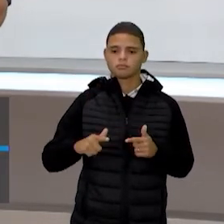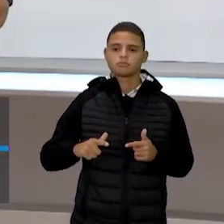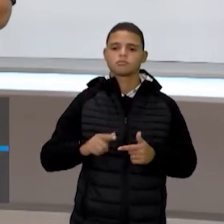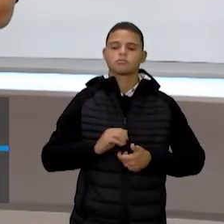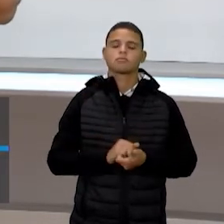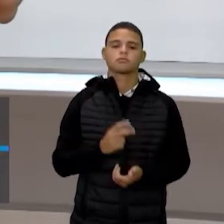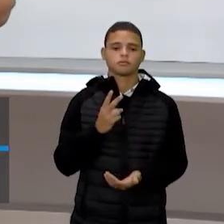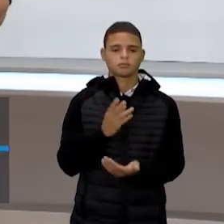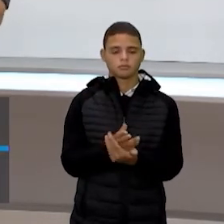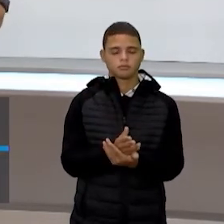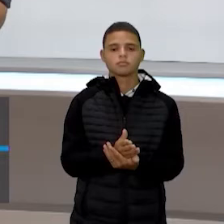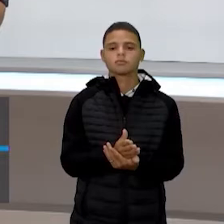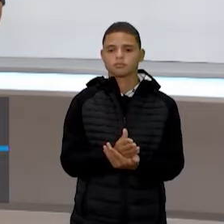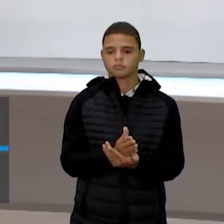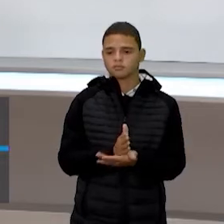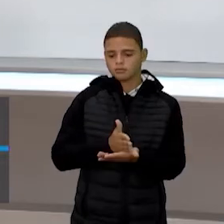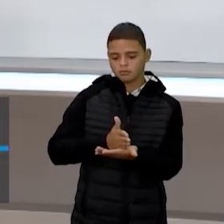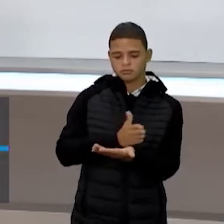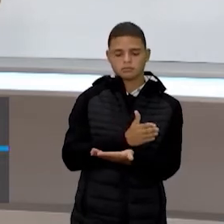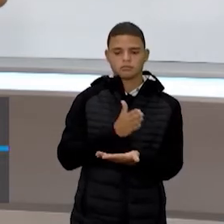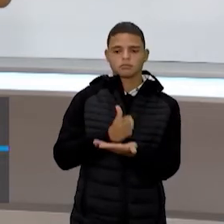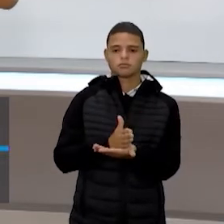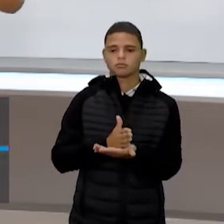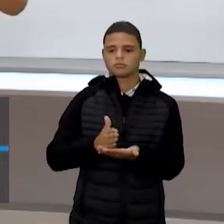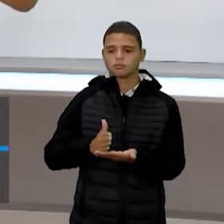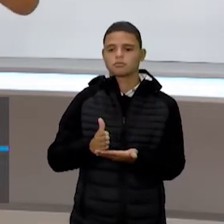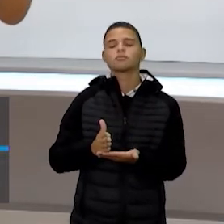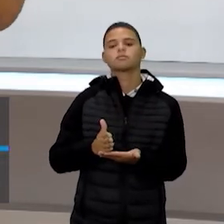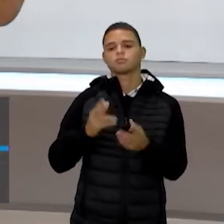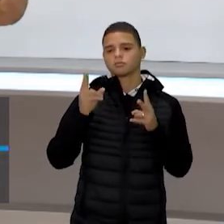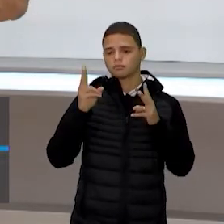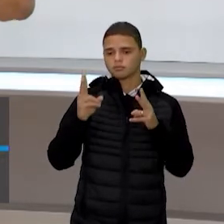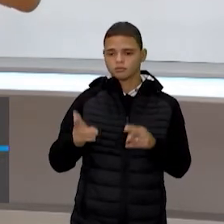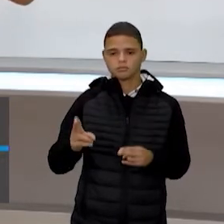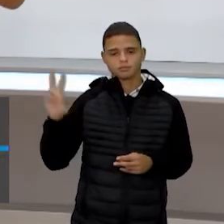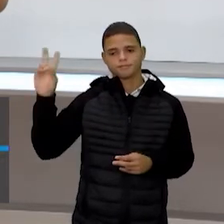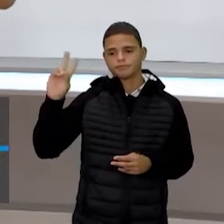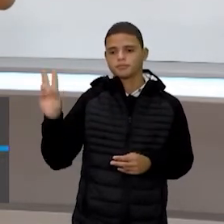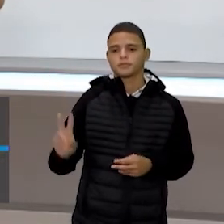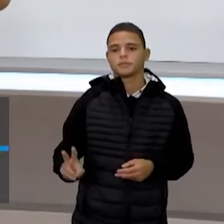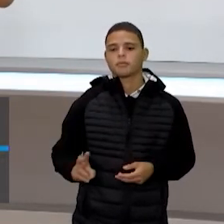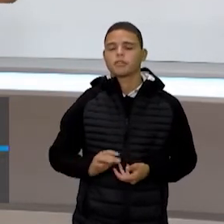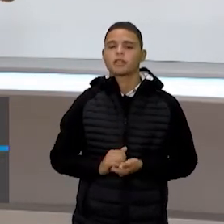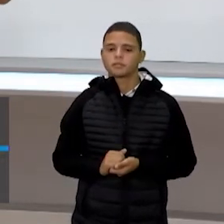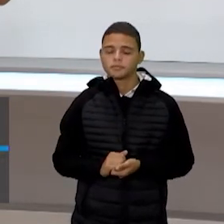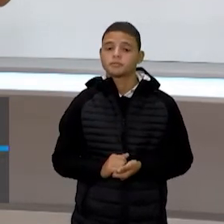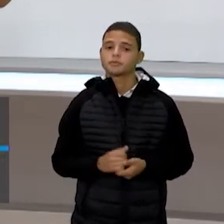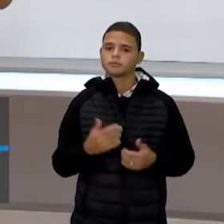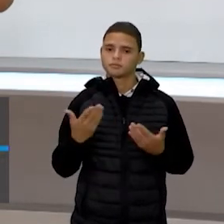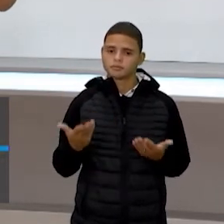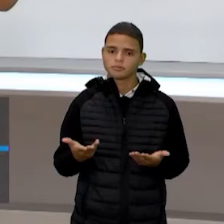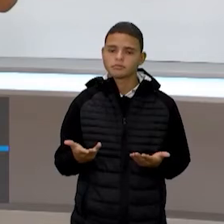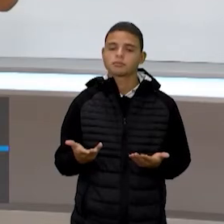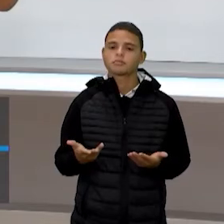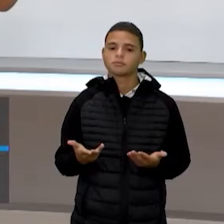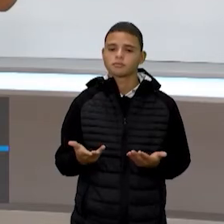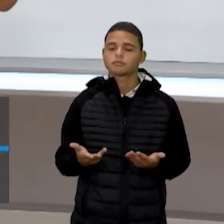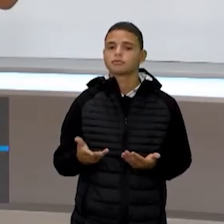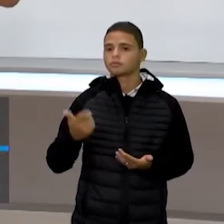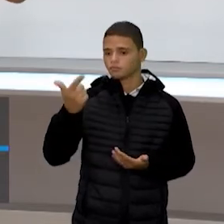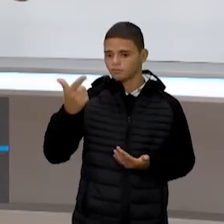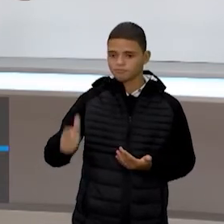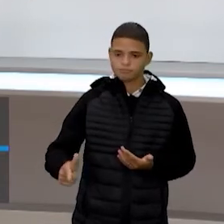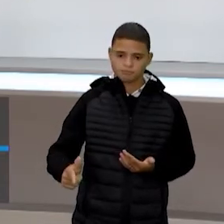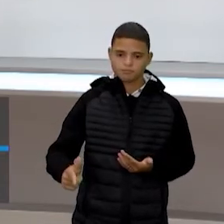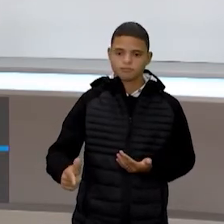metade do produto, eu vou pagar metade do valor também. Então, no caso de compras, mais uma vez repetindo,